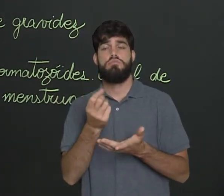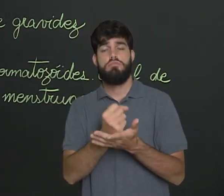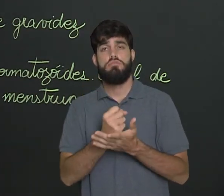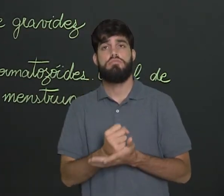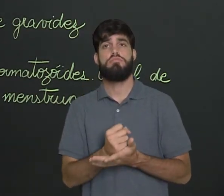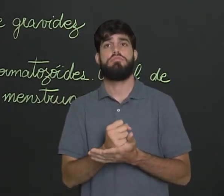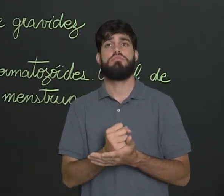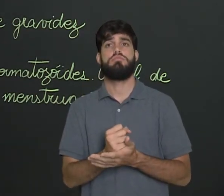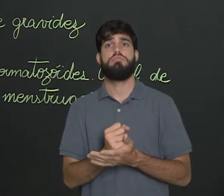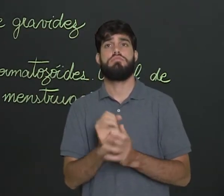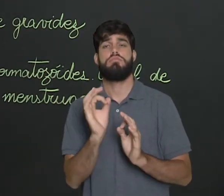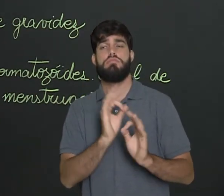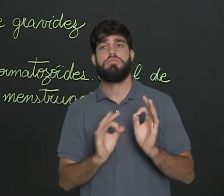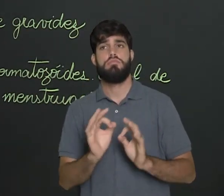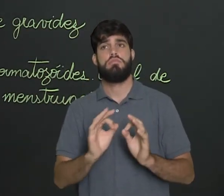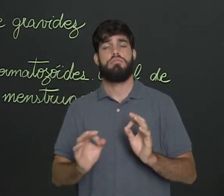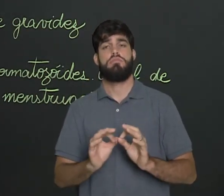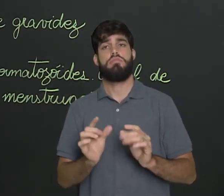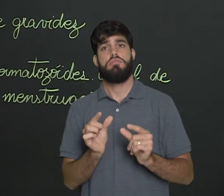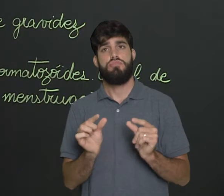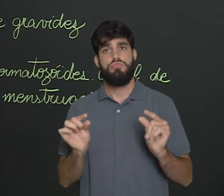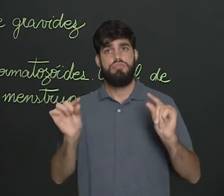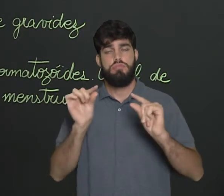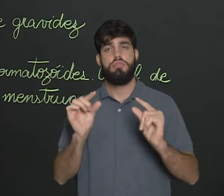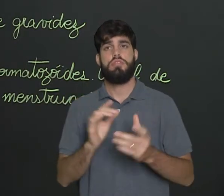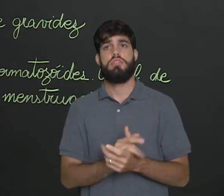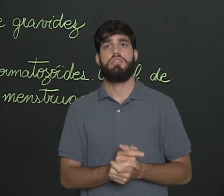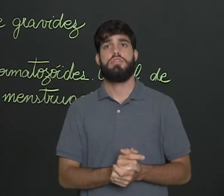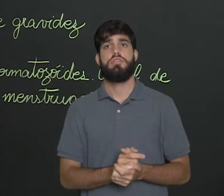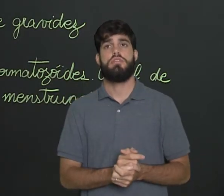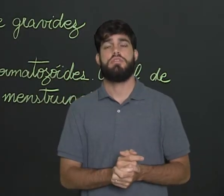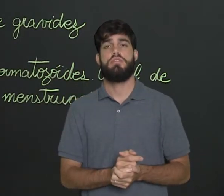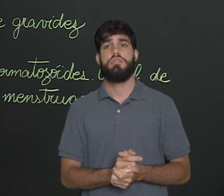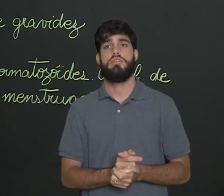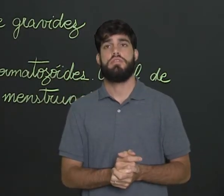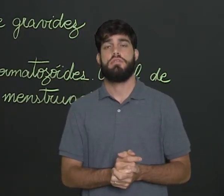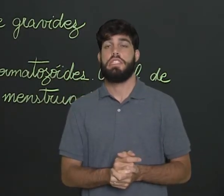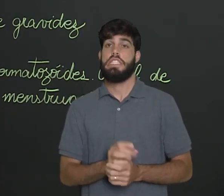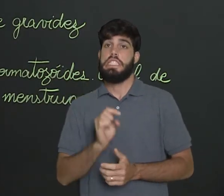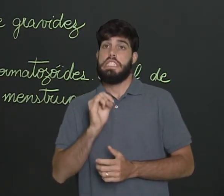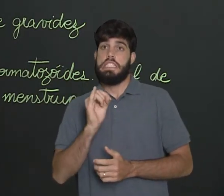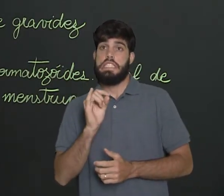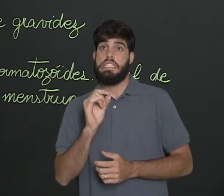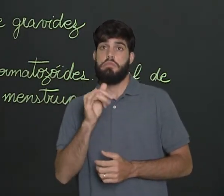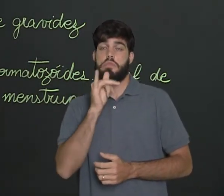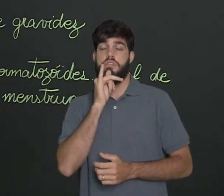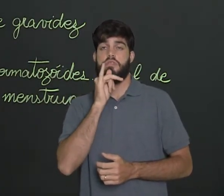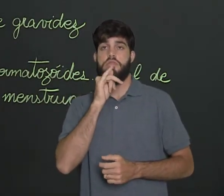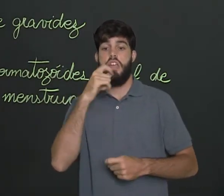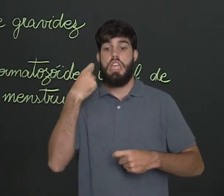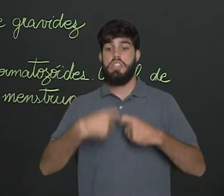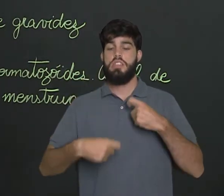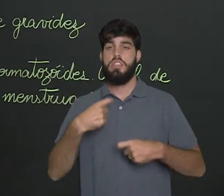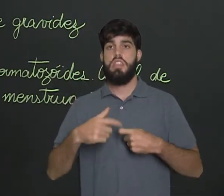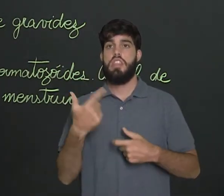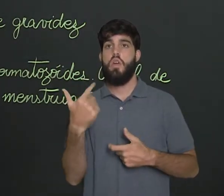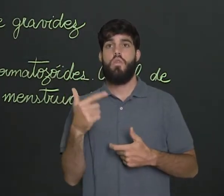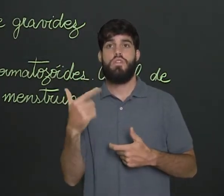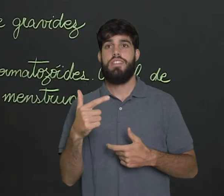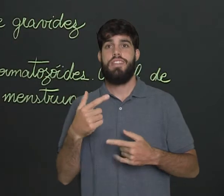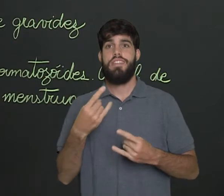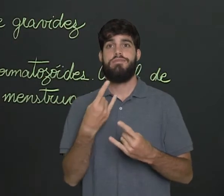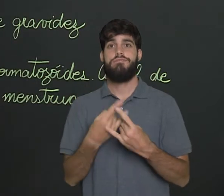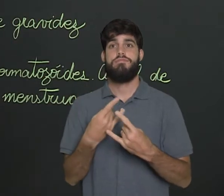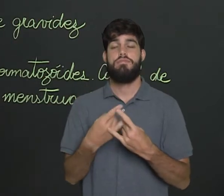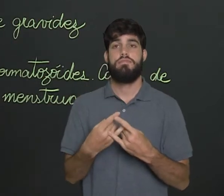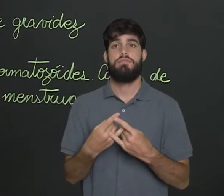que o ajuda, né, um ovócito, a se deslocar um pouquinho aqui. Caso haja uma relação